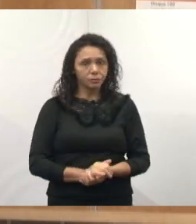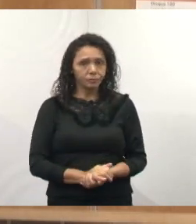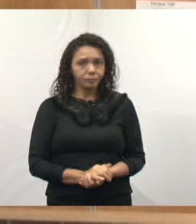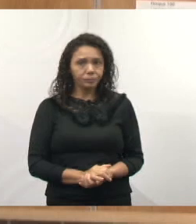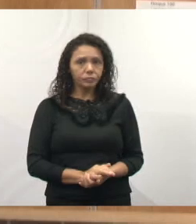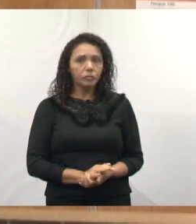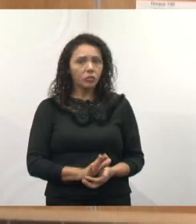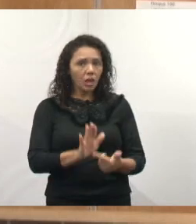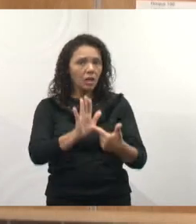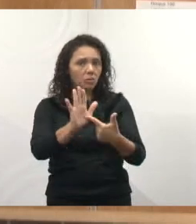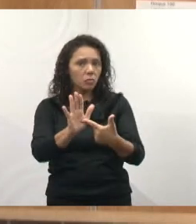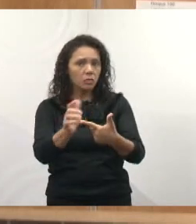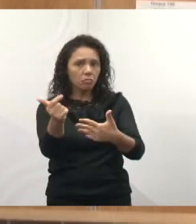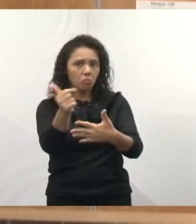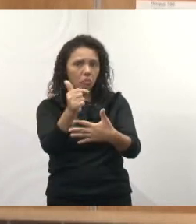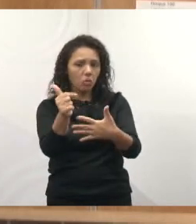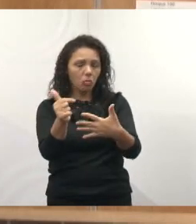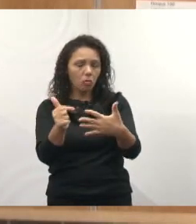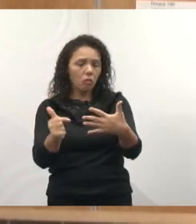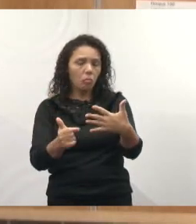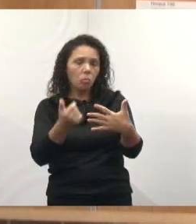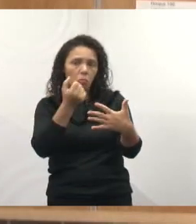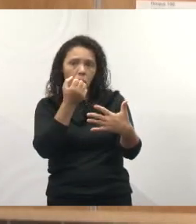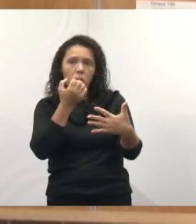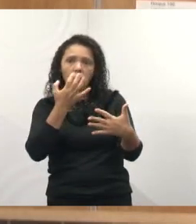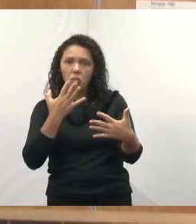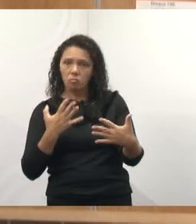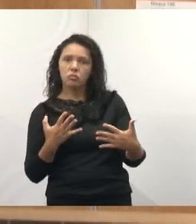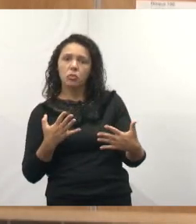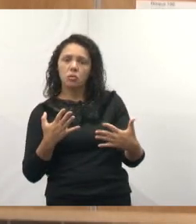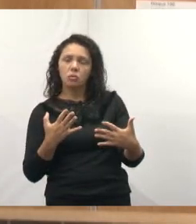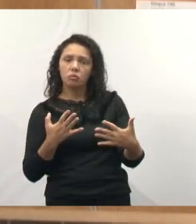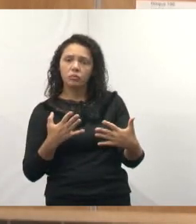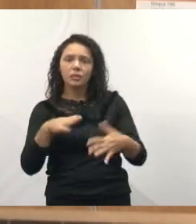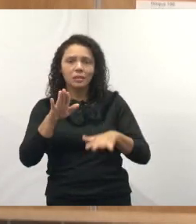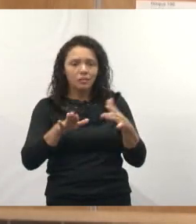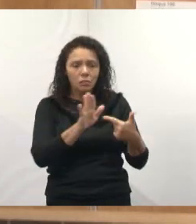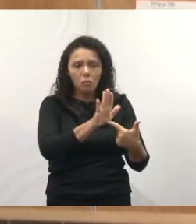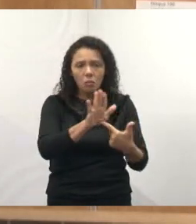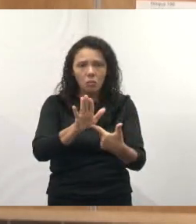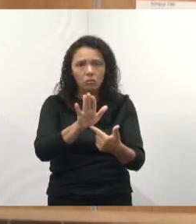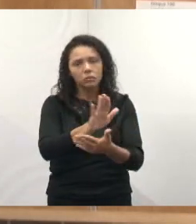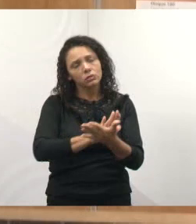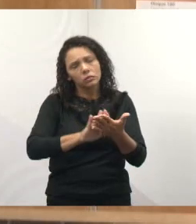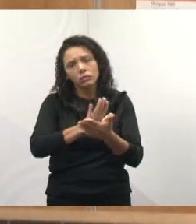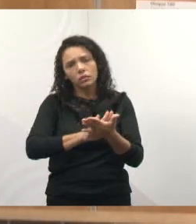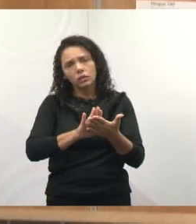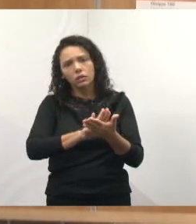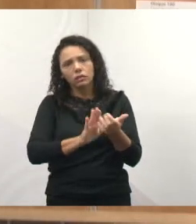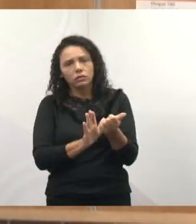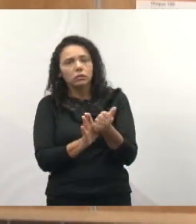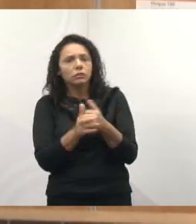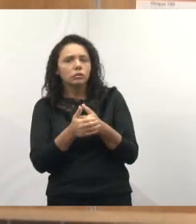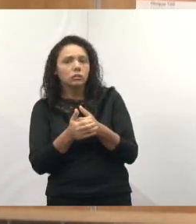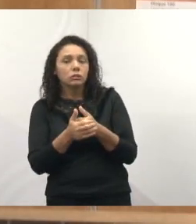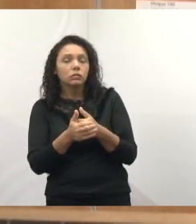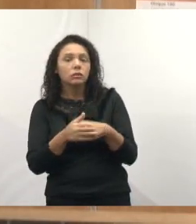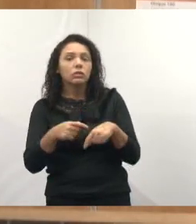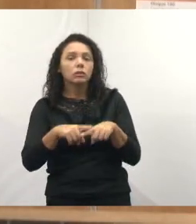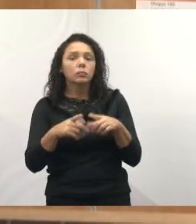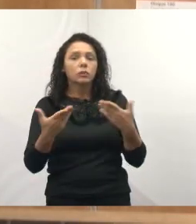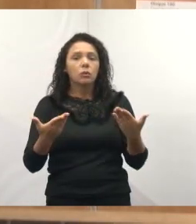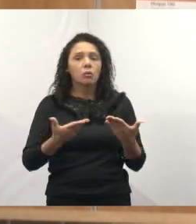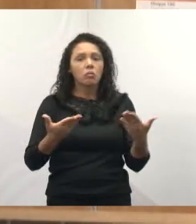as qualidades que muitas das vezes deixam de mostrar. Porque hoje em dia, não só